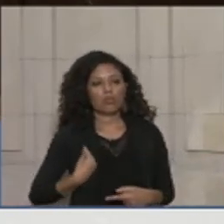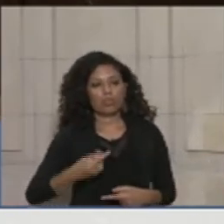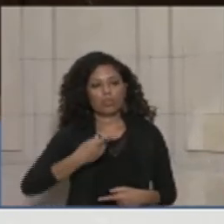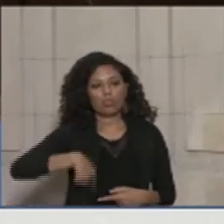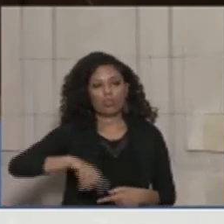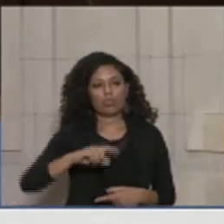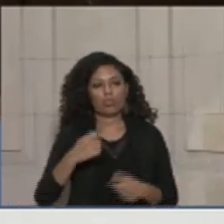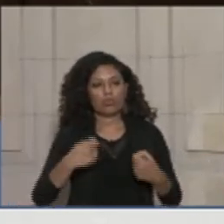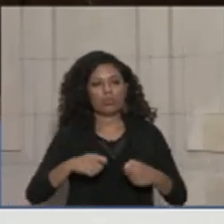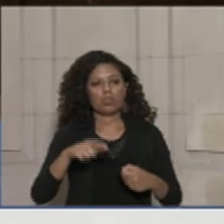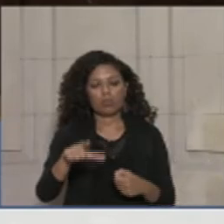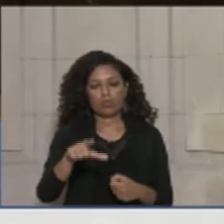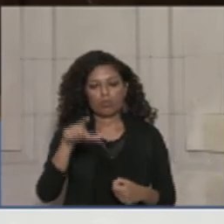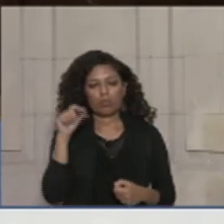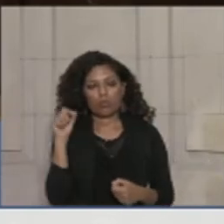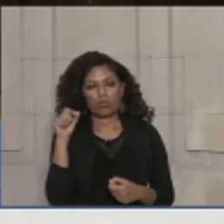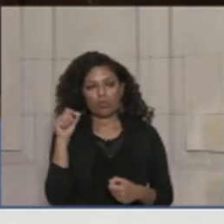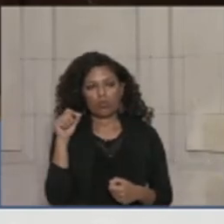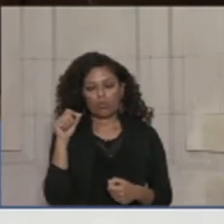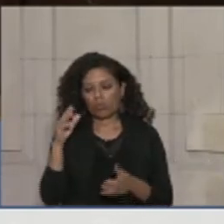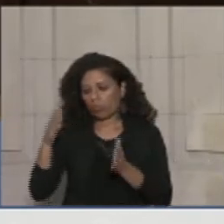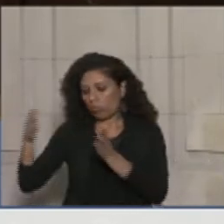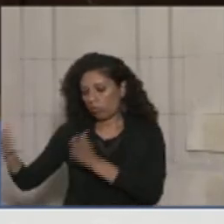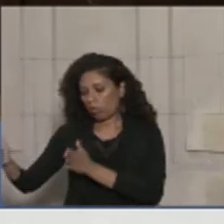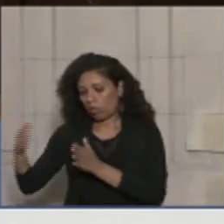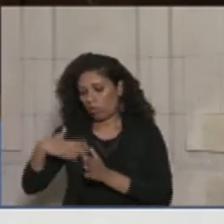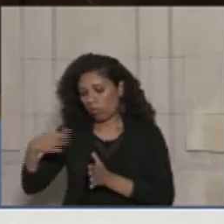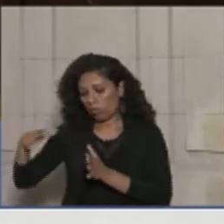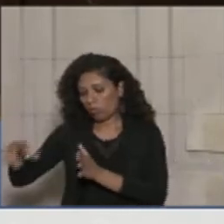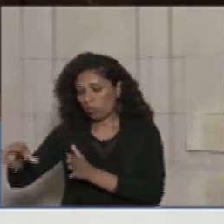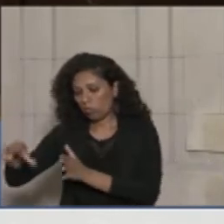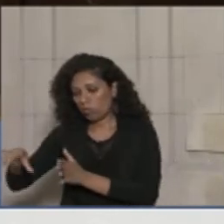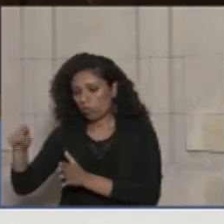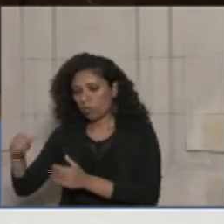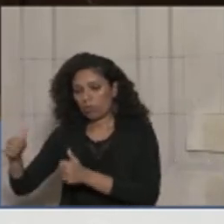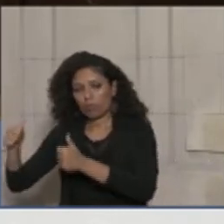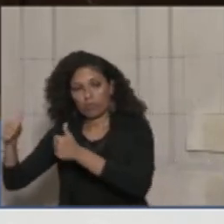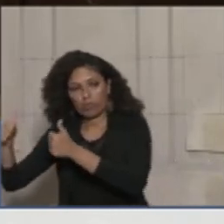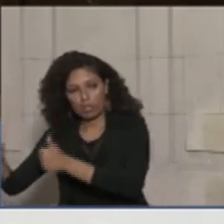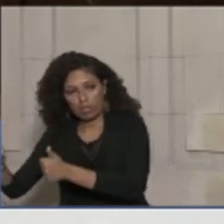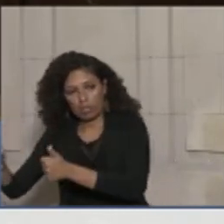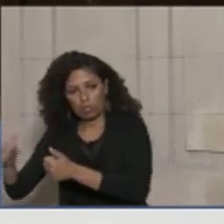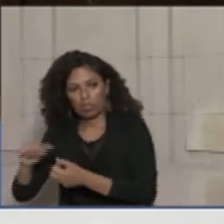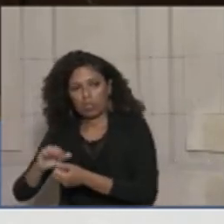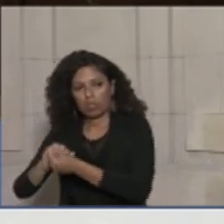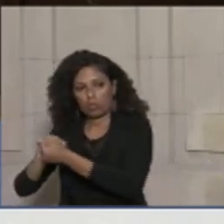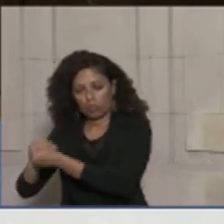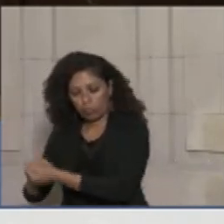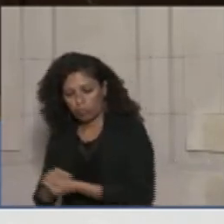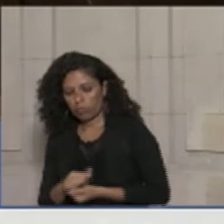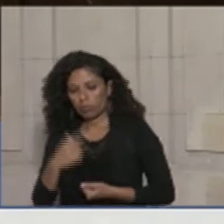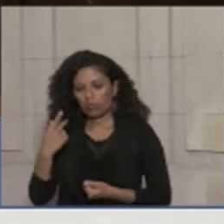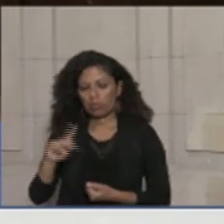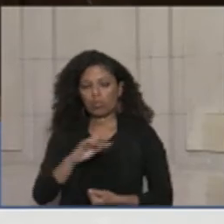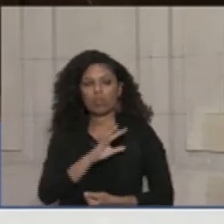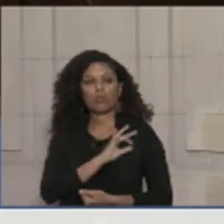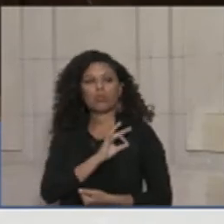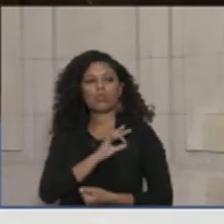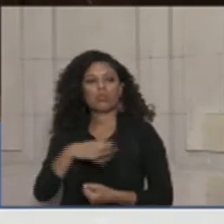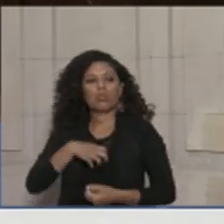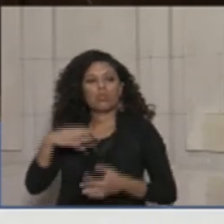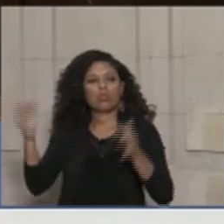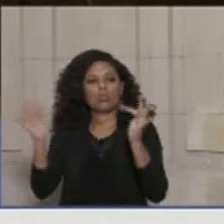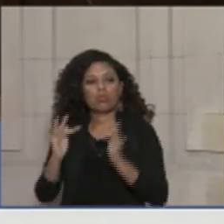precisamos escolher um lado. Eu escolhi o lado do bem. Eu ando do lado da polícia e fico feliz por isso.